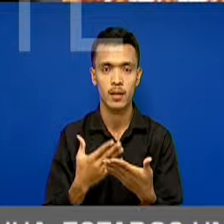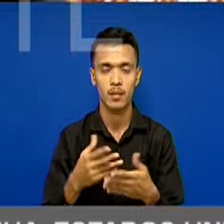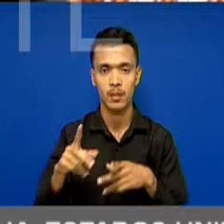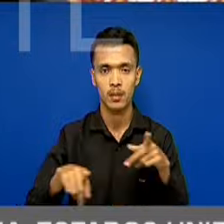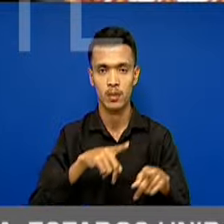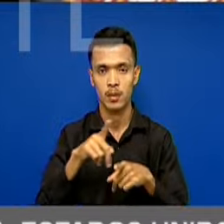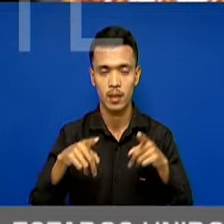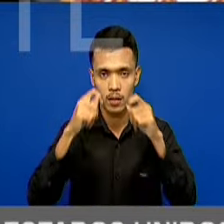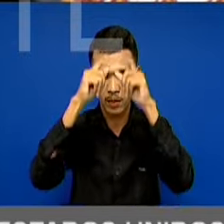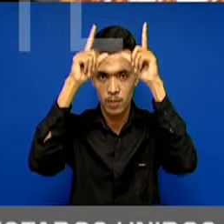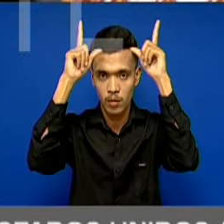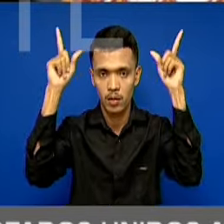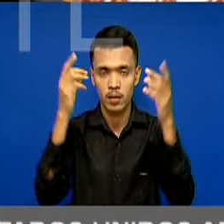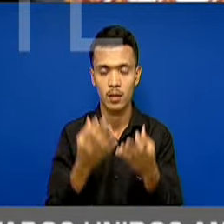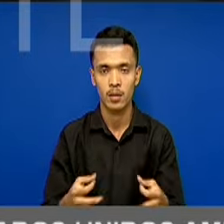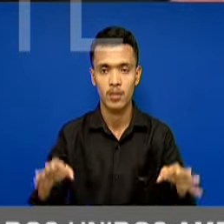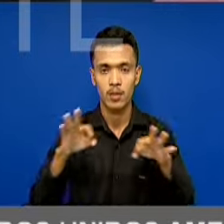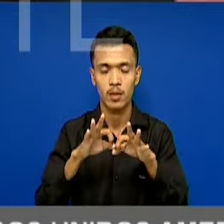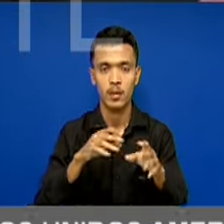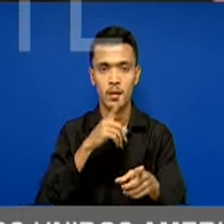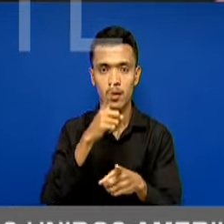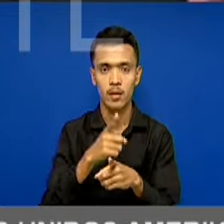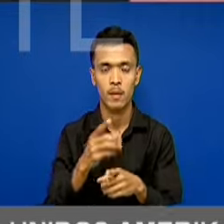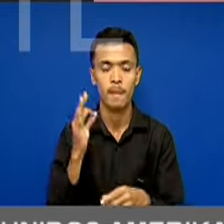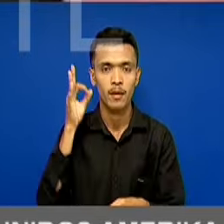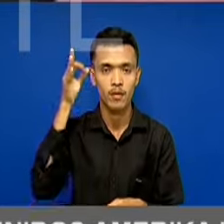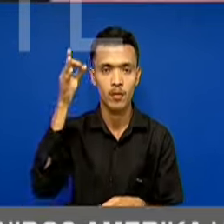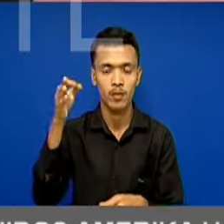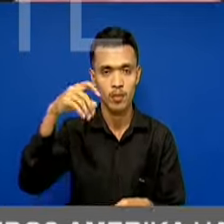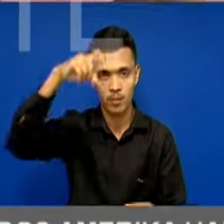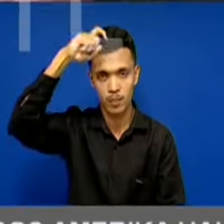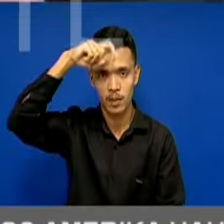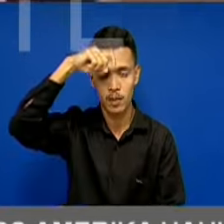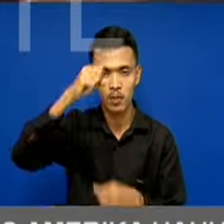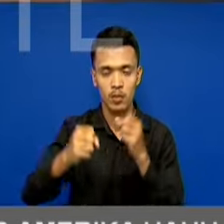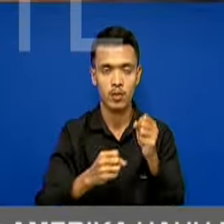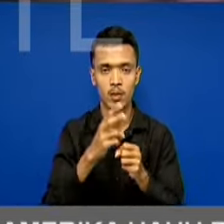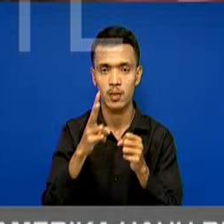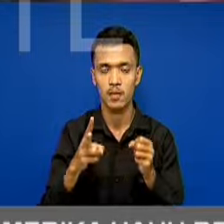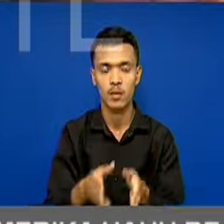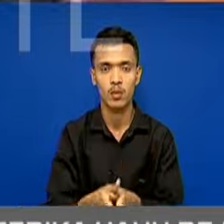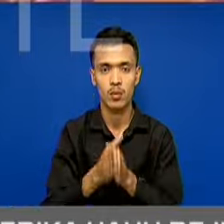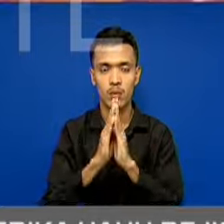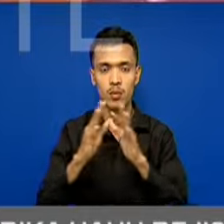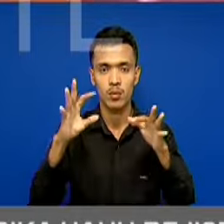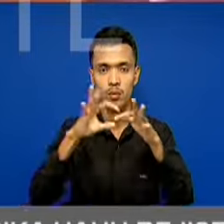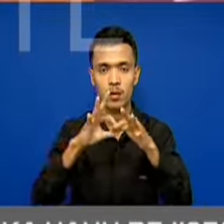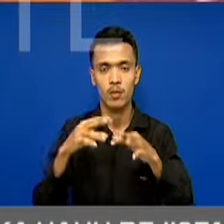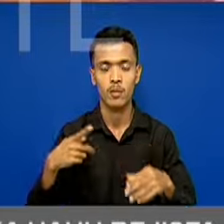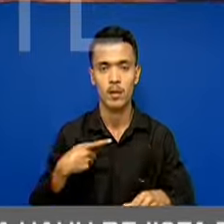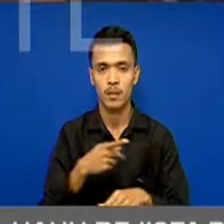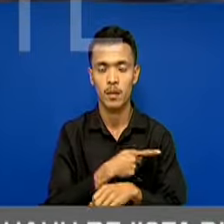sociedade timorense nem importante de tebes. Ba futuro, academista no sociedade civil, russo ato membro do Parlamento Nacional